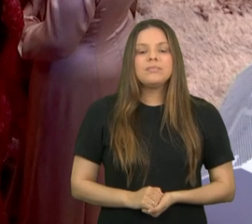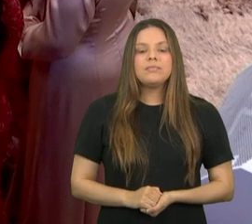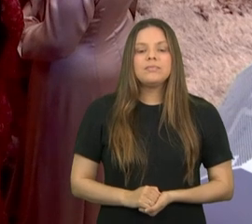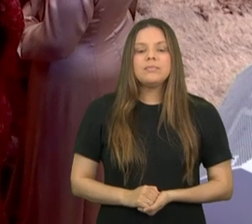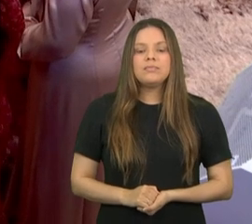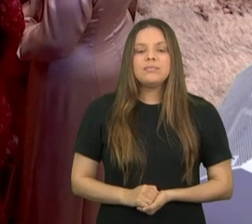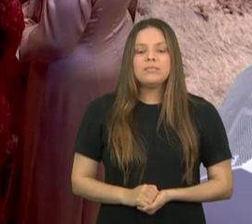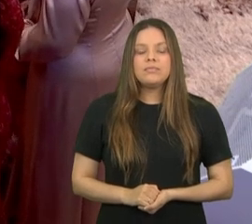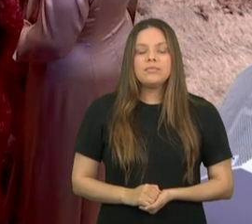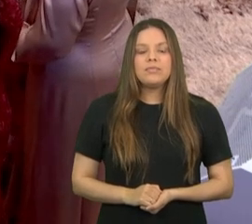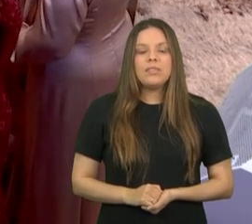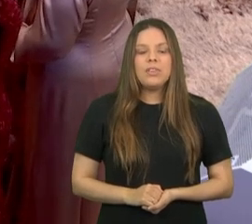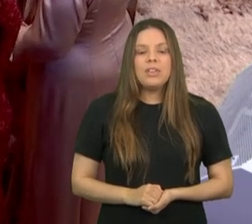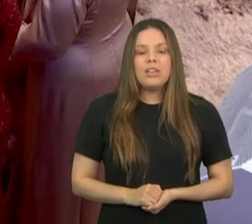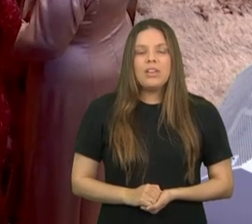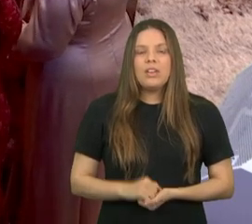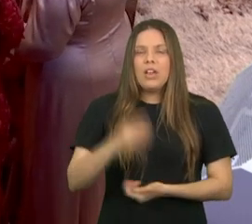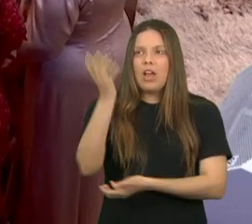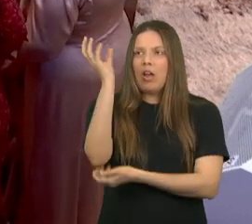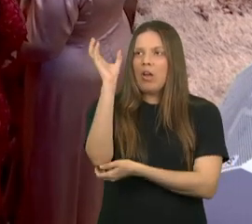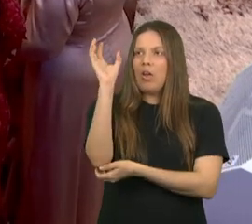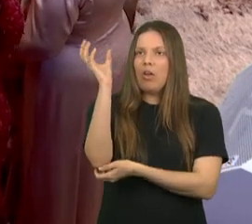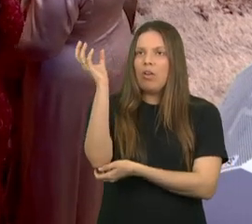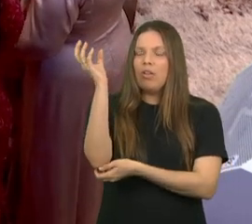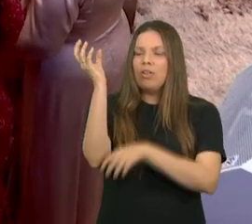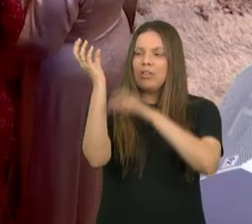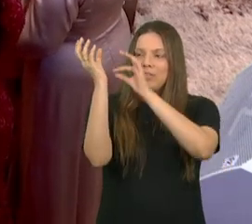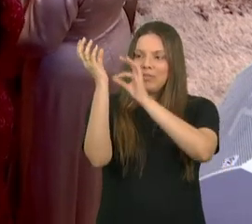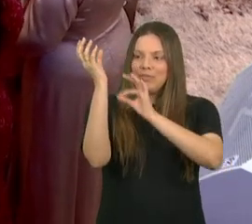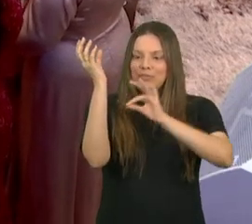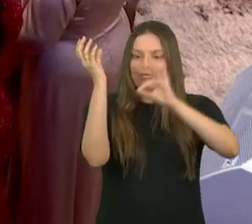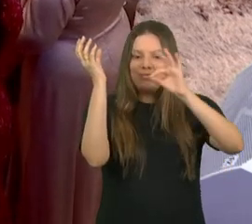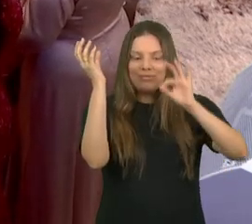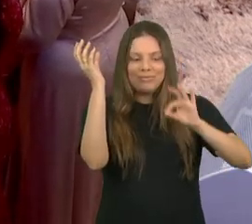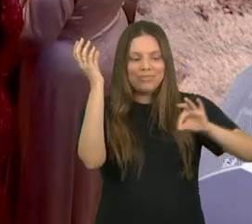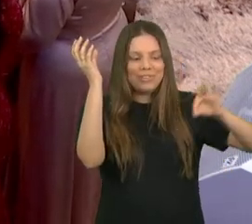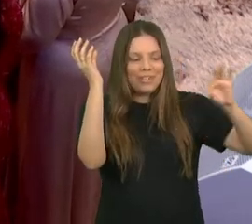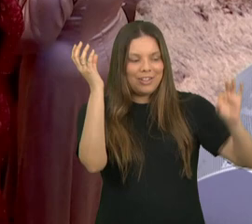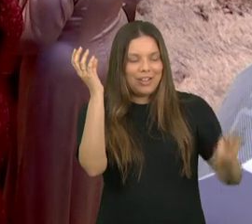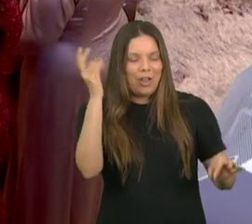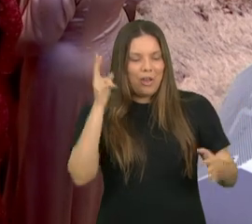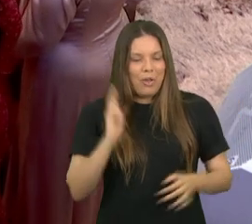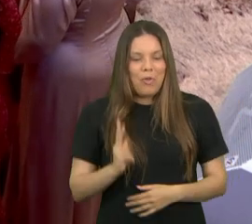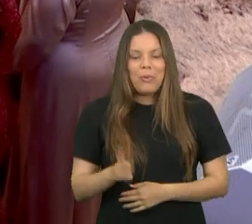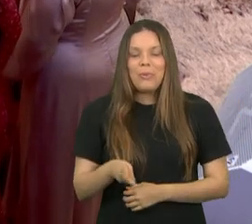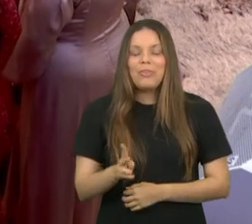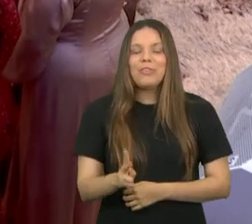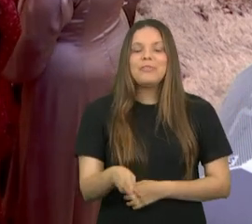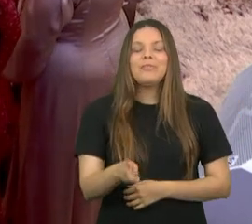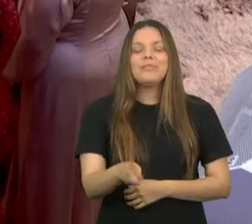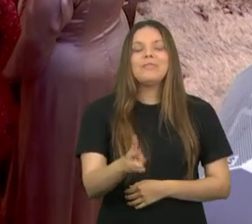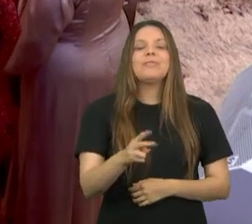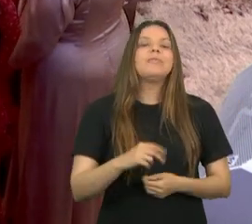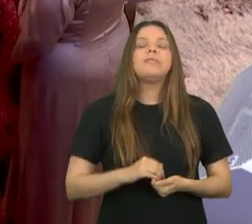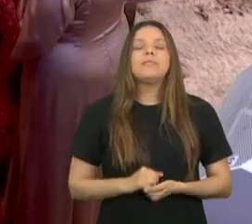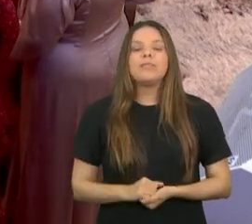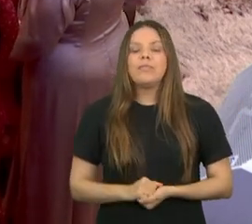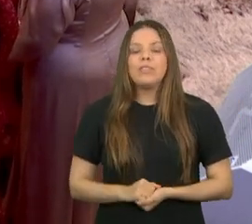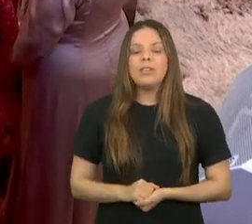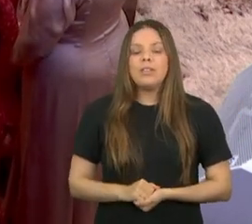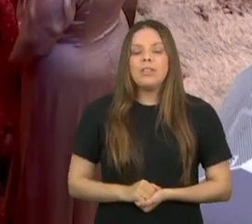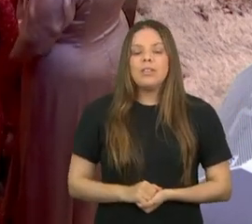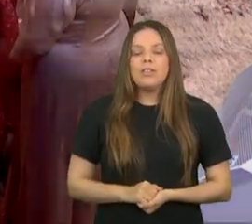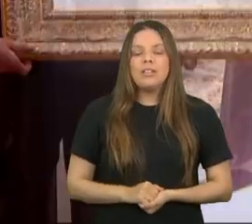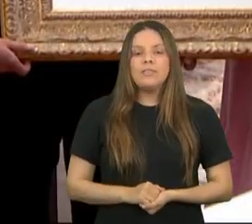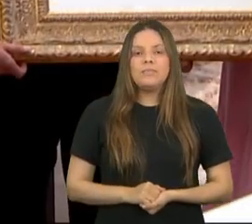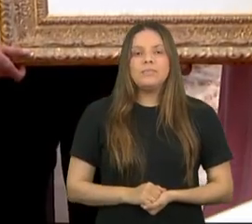Seus ramos correm sobre o muro. Na tradução,